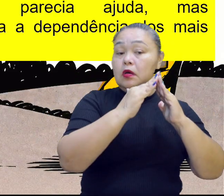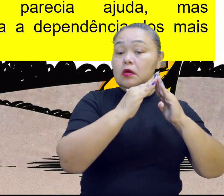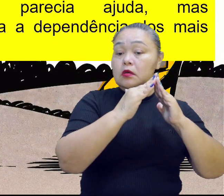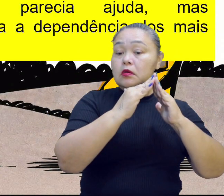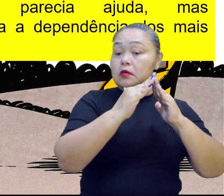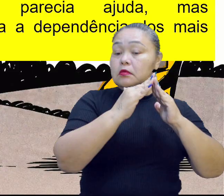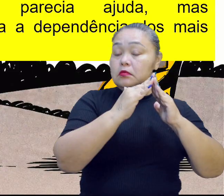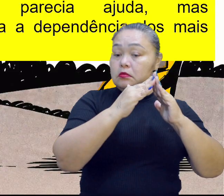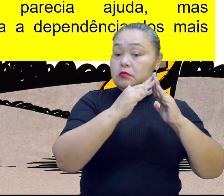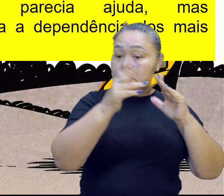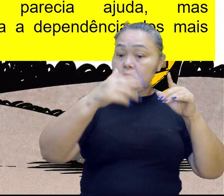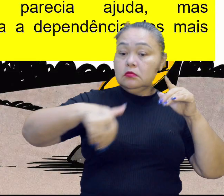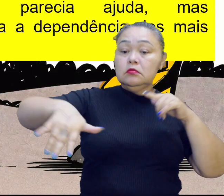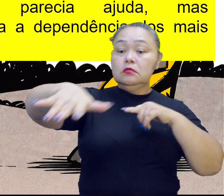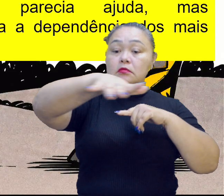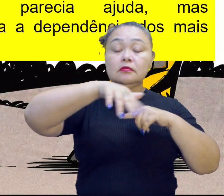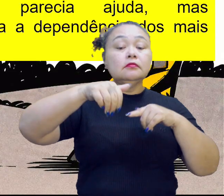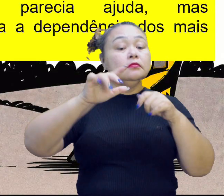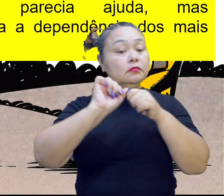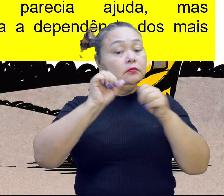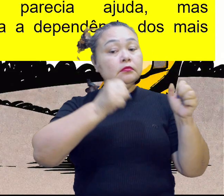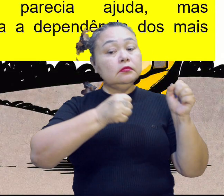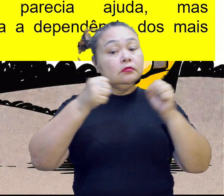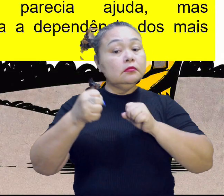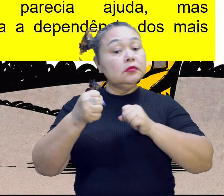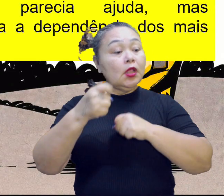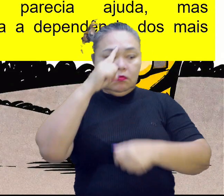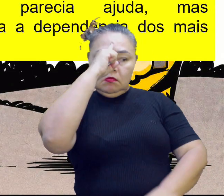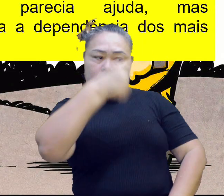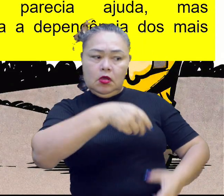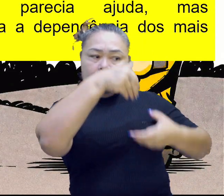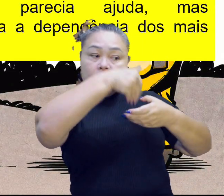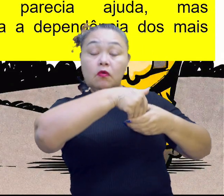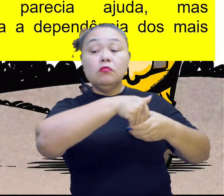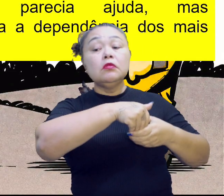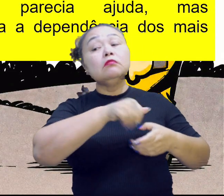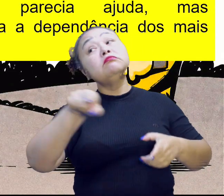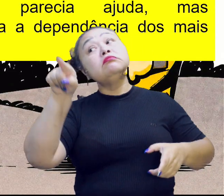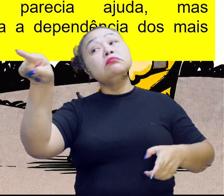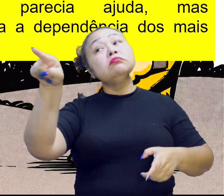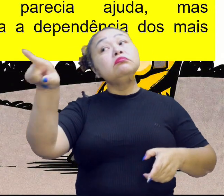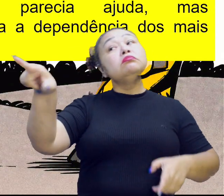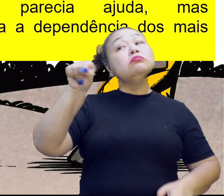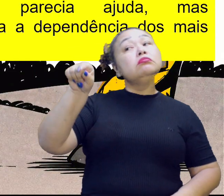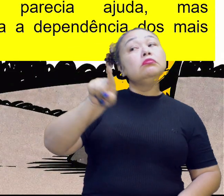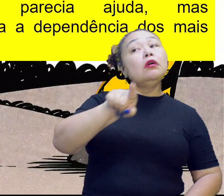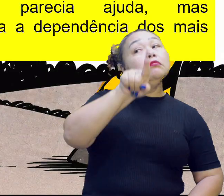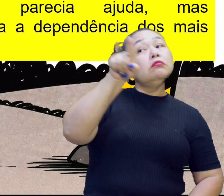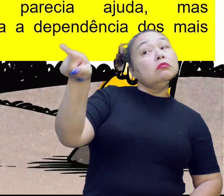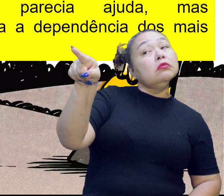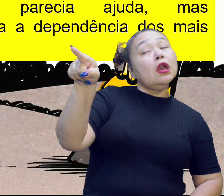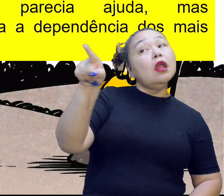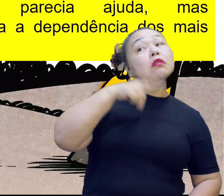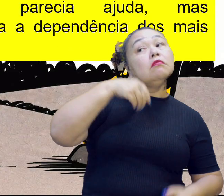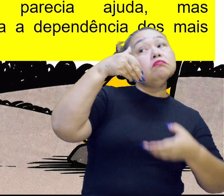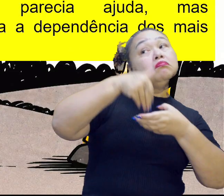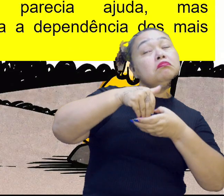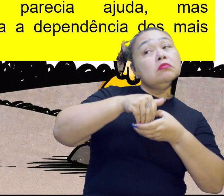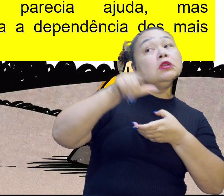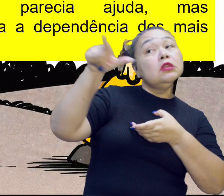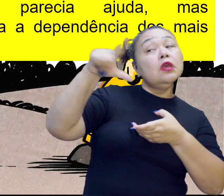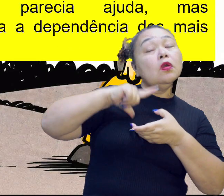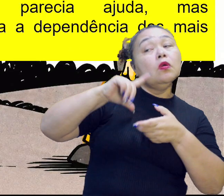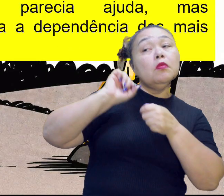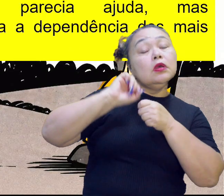onde ele tomava conta, onde ele tinha poder, a votarem no candidato que ele escolhia. Então, por isso que fala voto